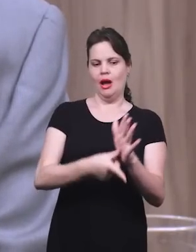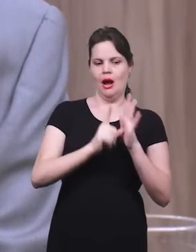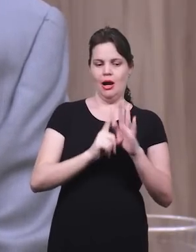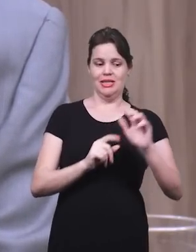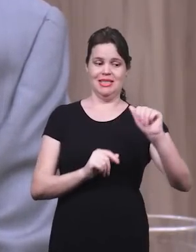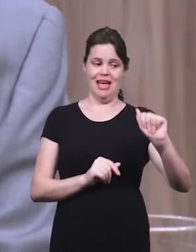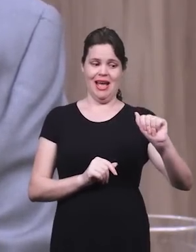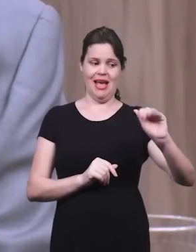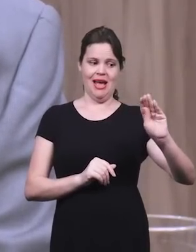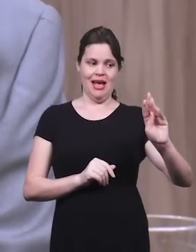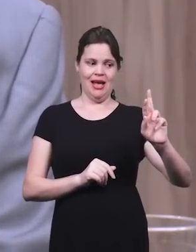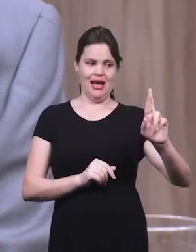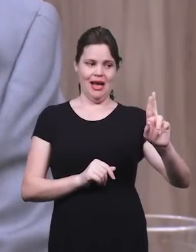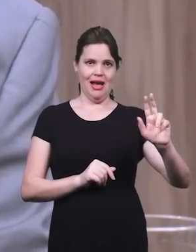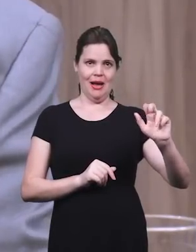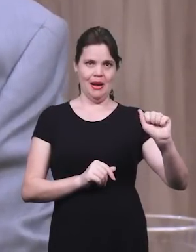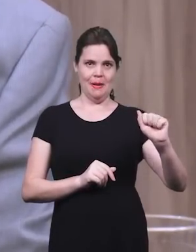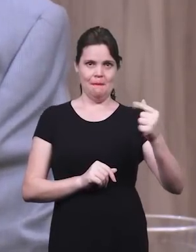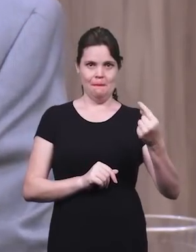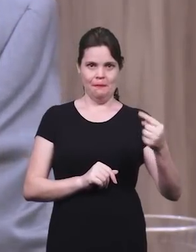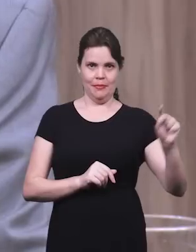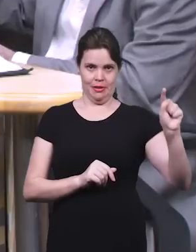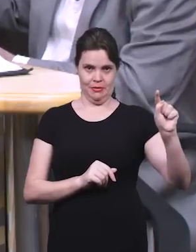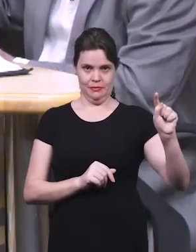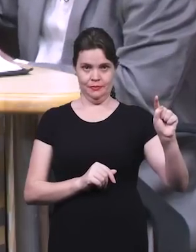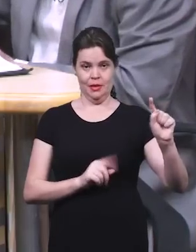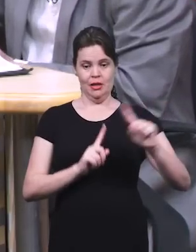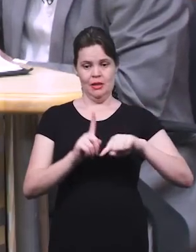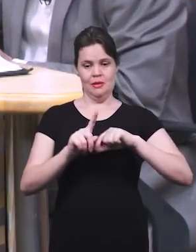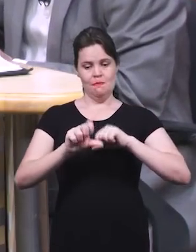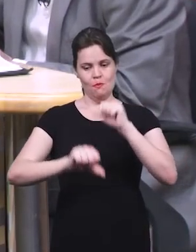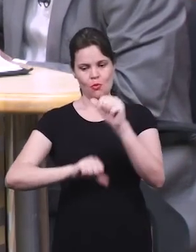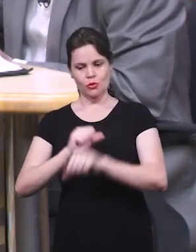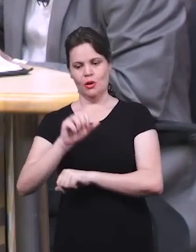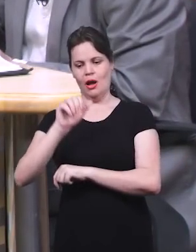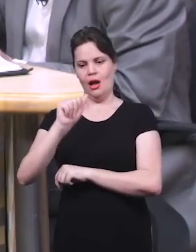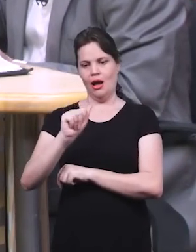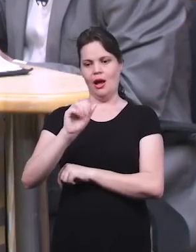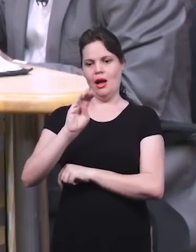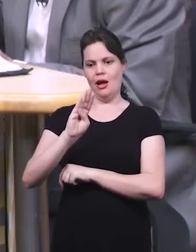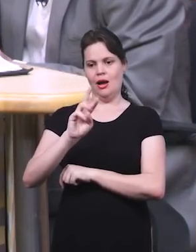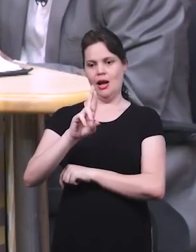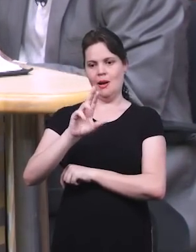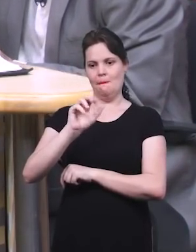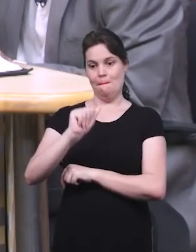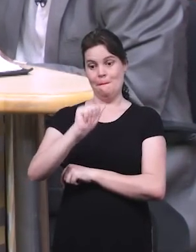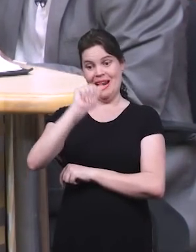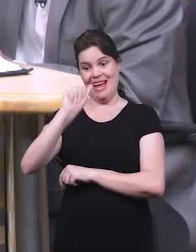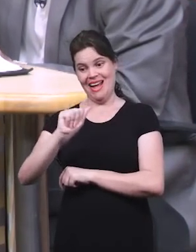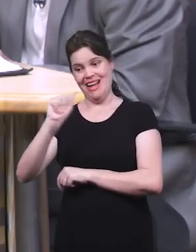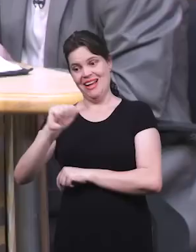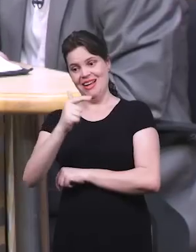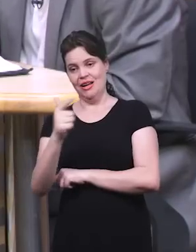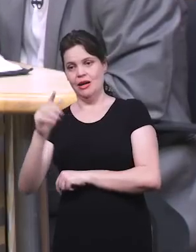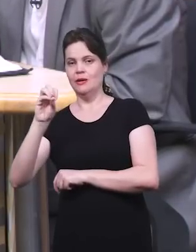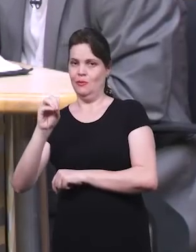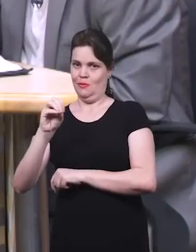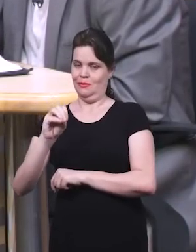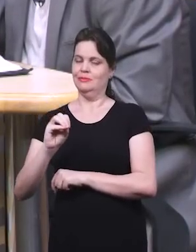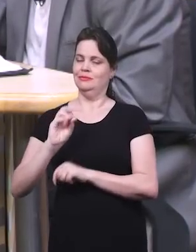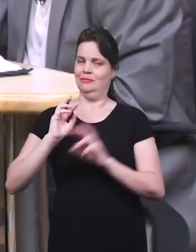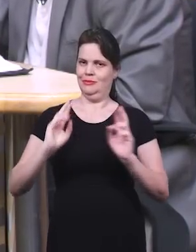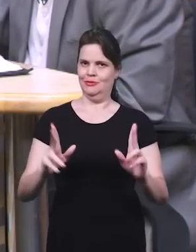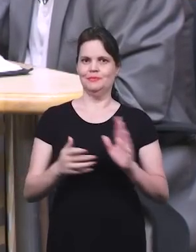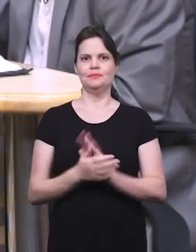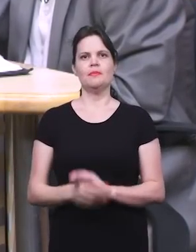de Abrão para Abrão. E eu queria comentar, nós falamos de fé, mas há 4 elementos